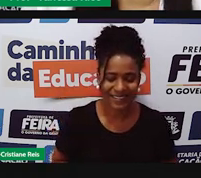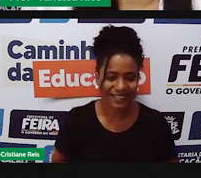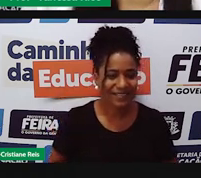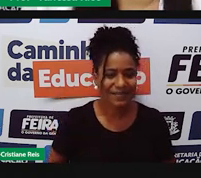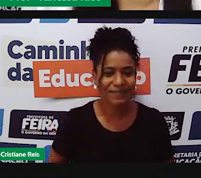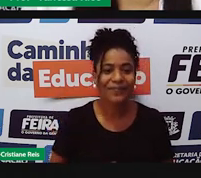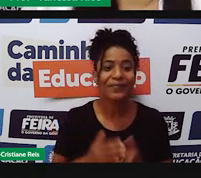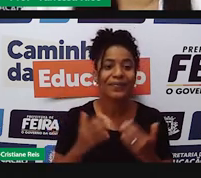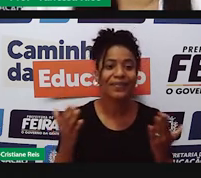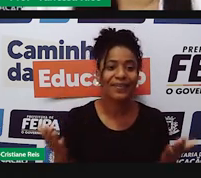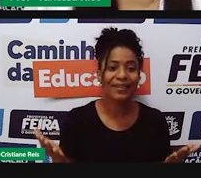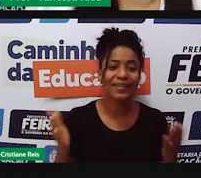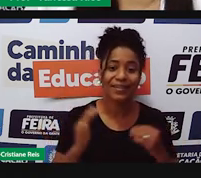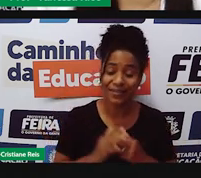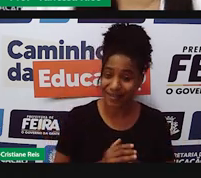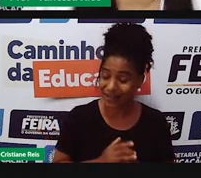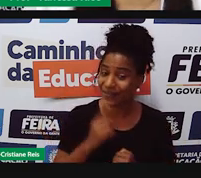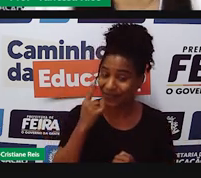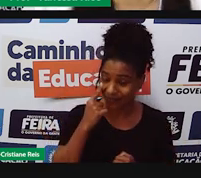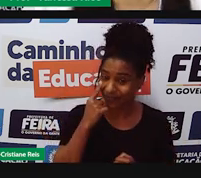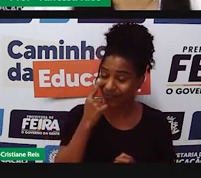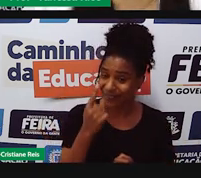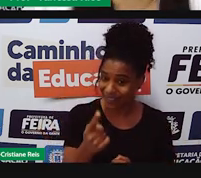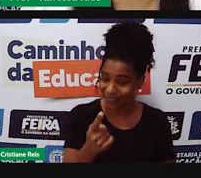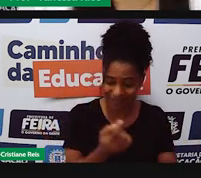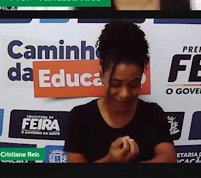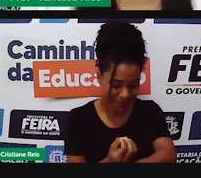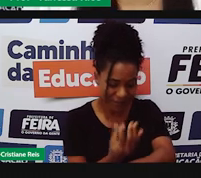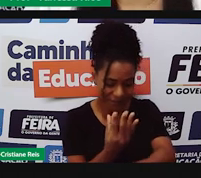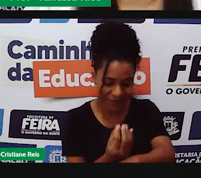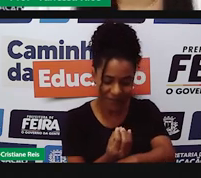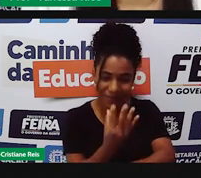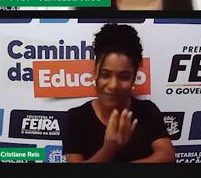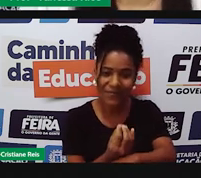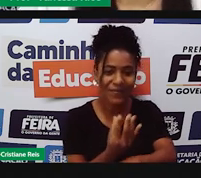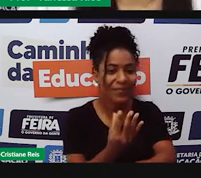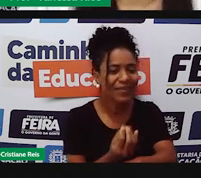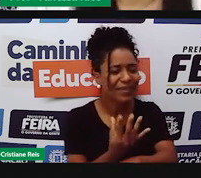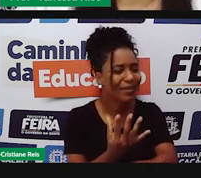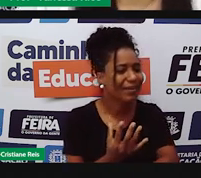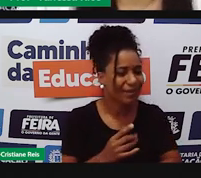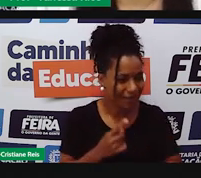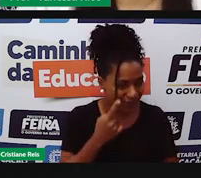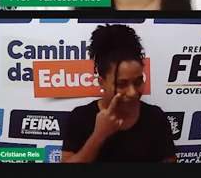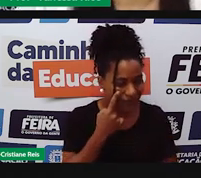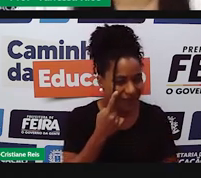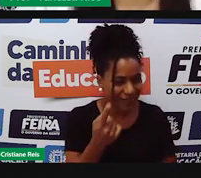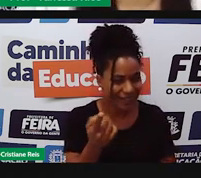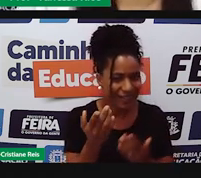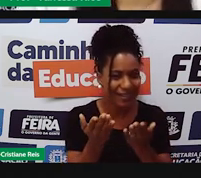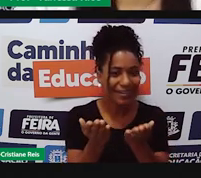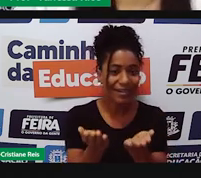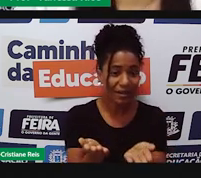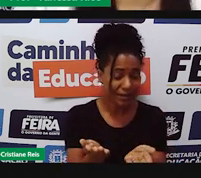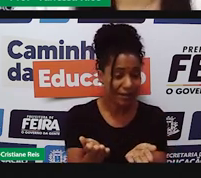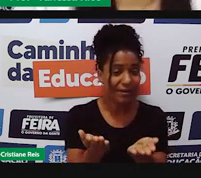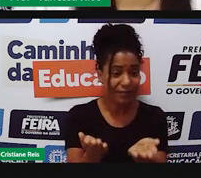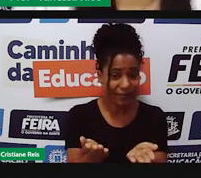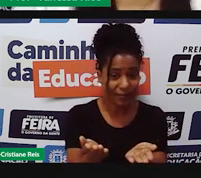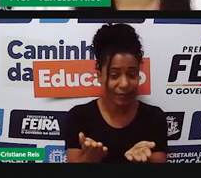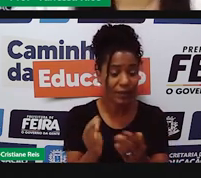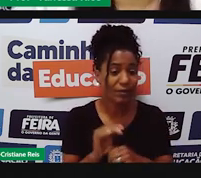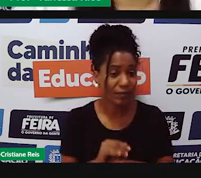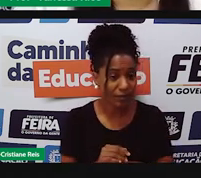E agora tem o desafio de olhar as horas aí no relógio digital. No relógio digital, nós observamos as